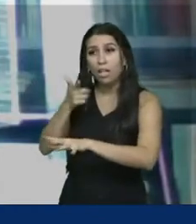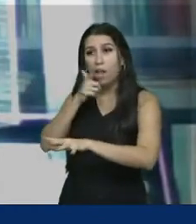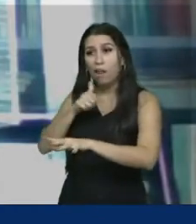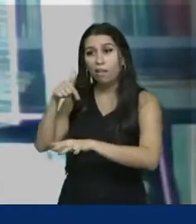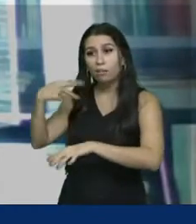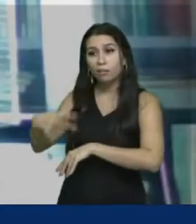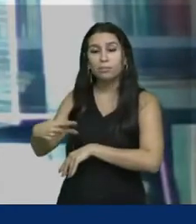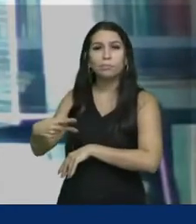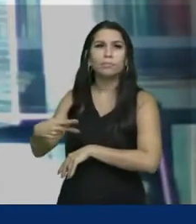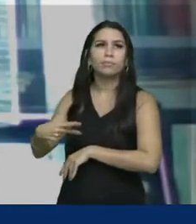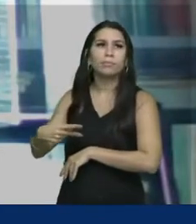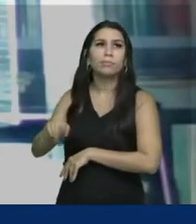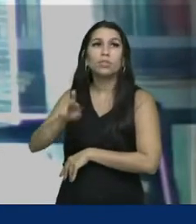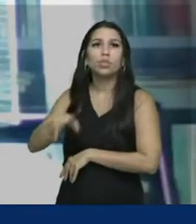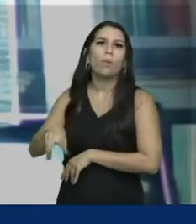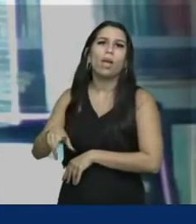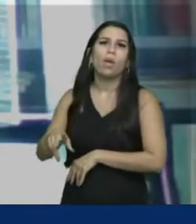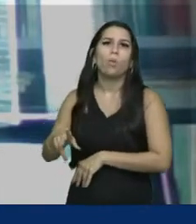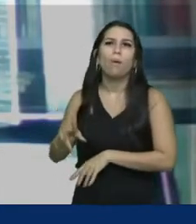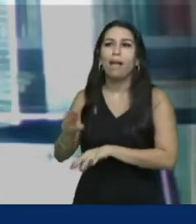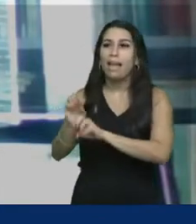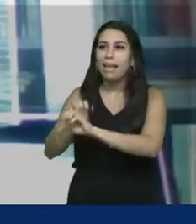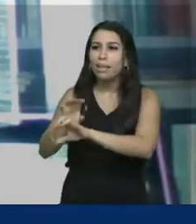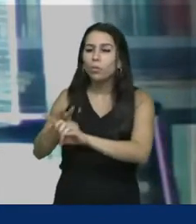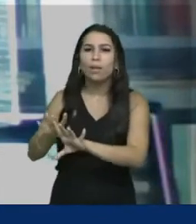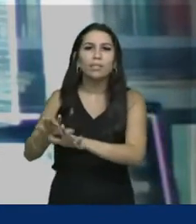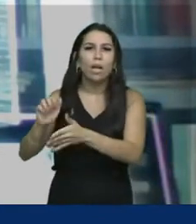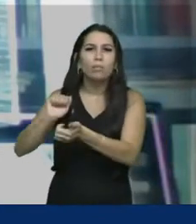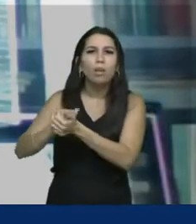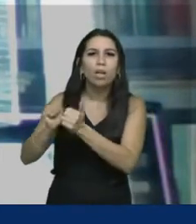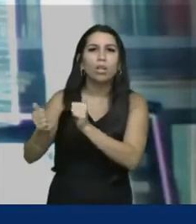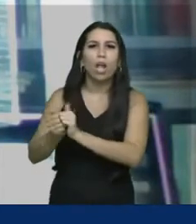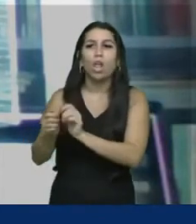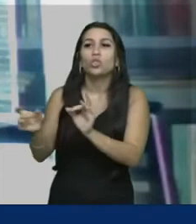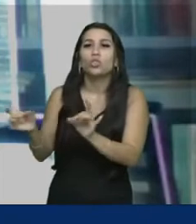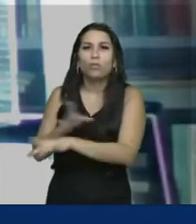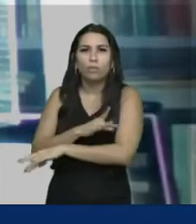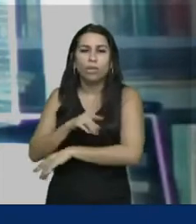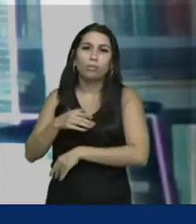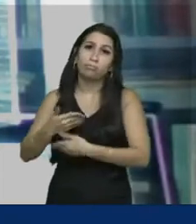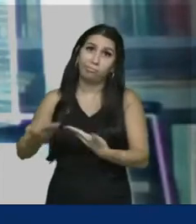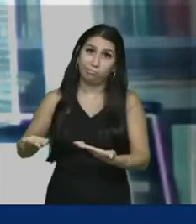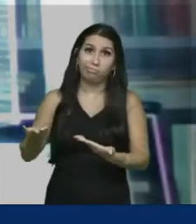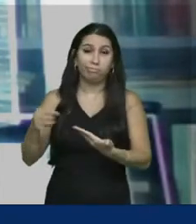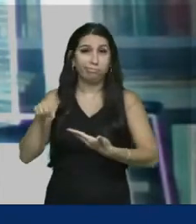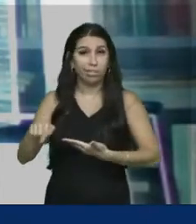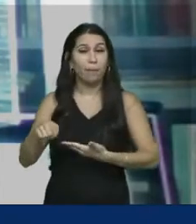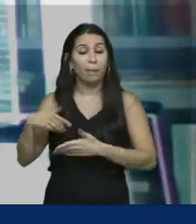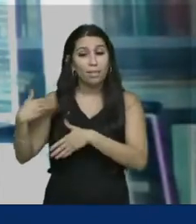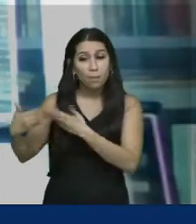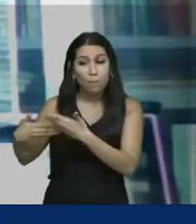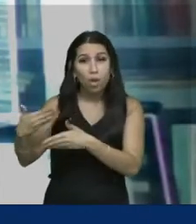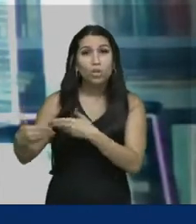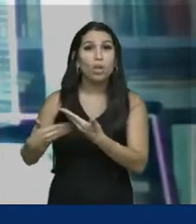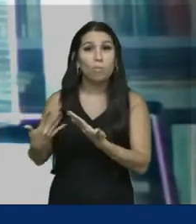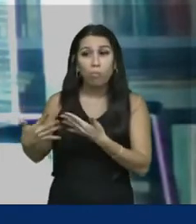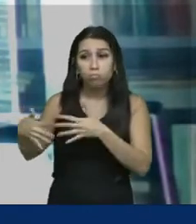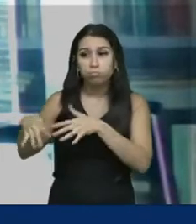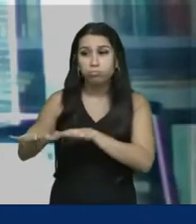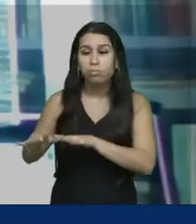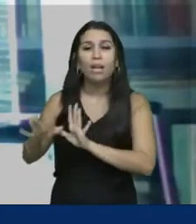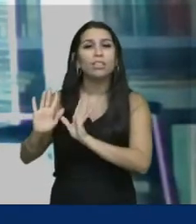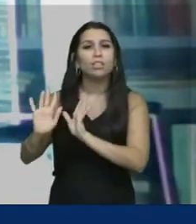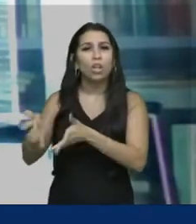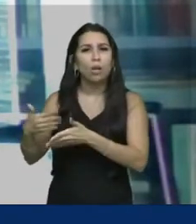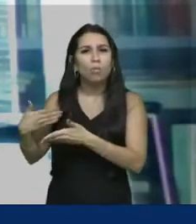uma educação adequada, uma educação suficiente. Além do mais, esse processo de inclusão já